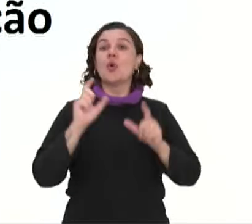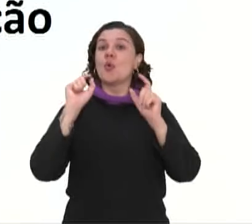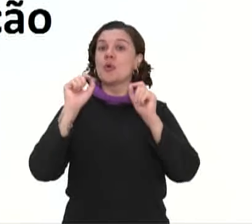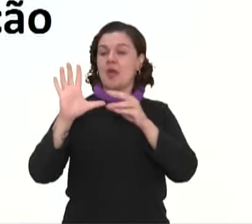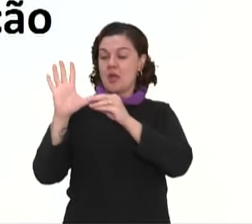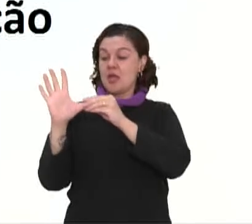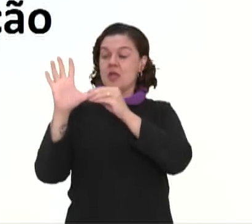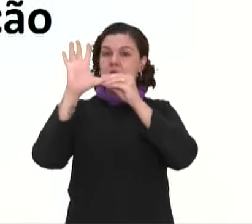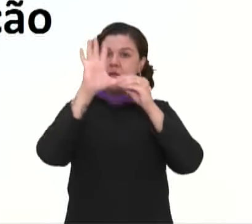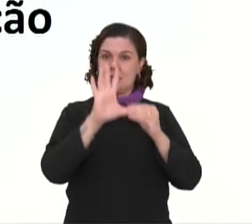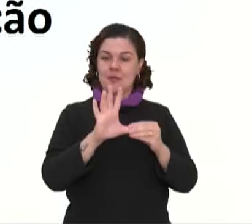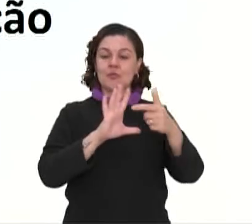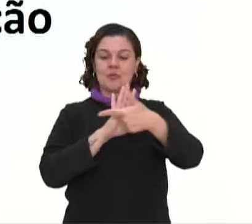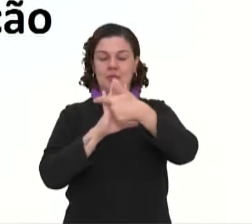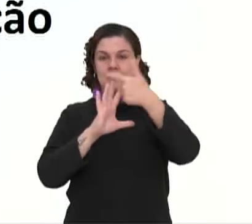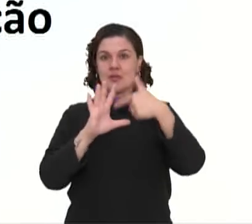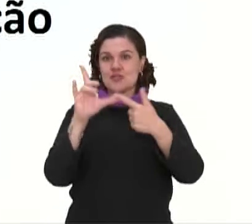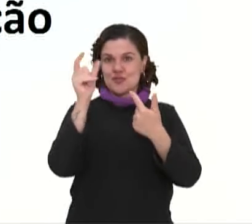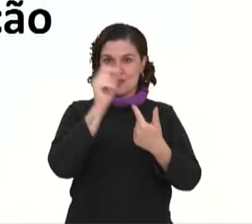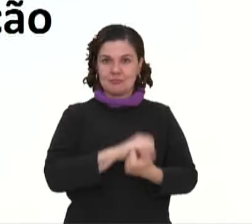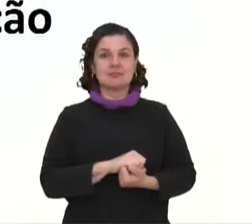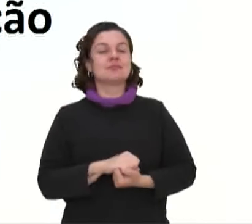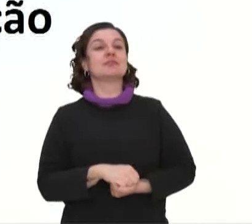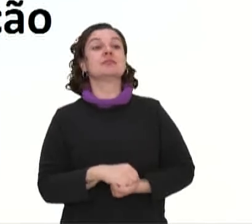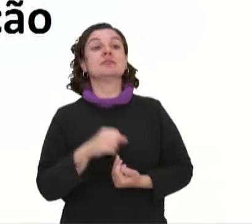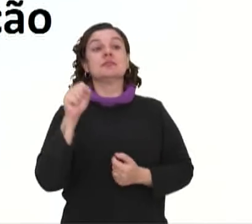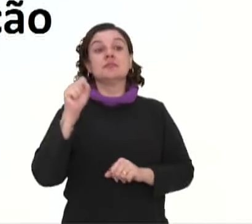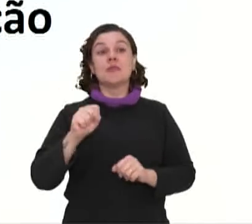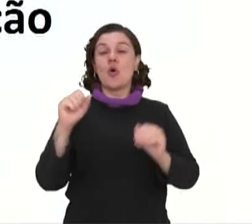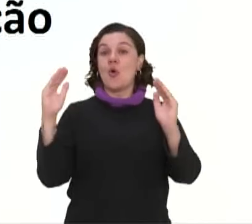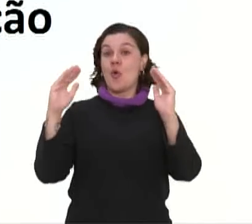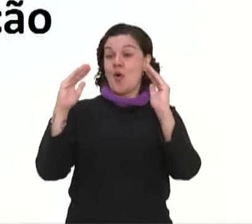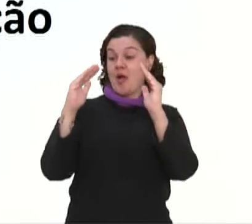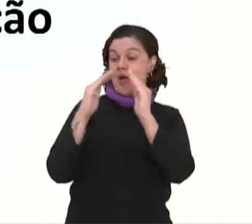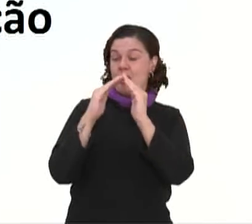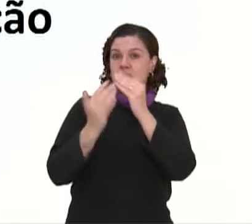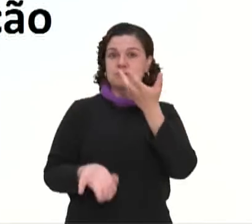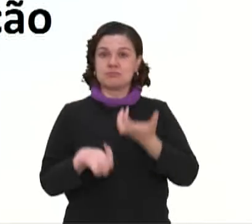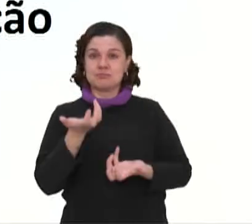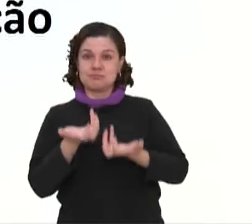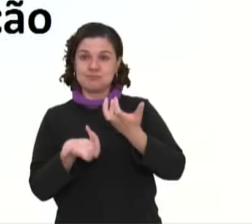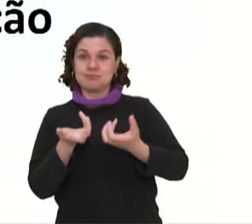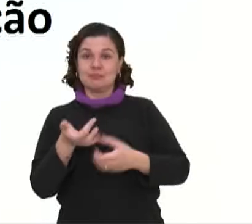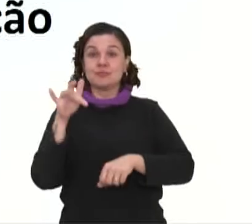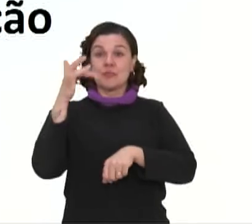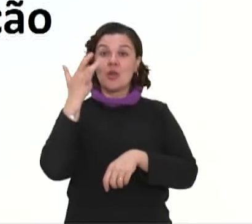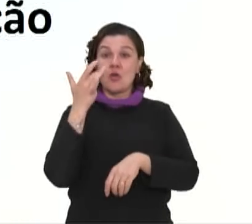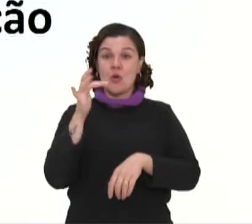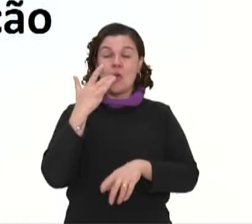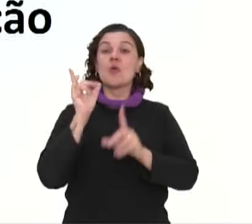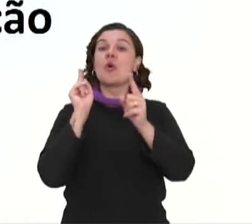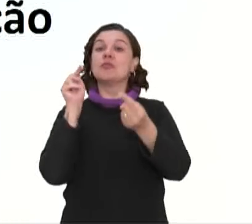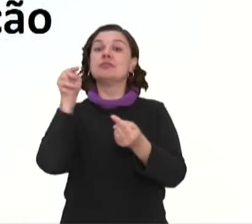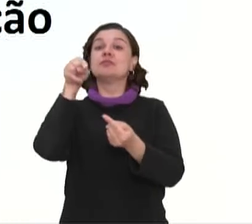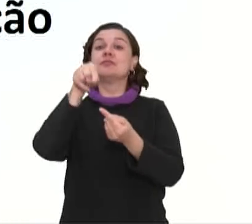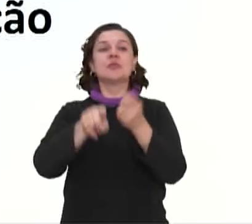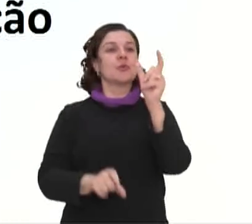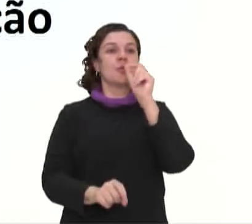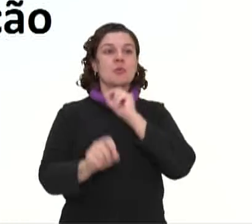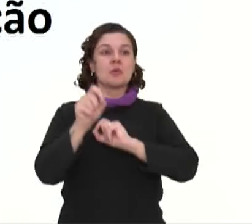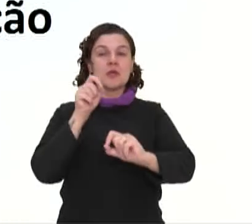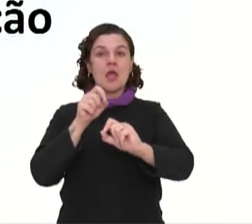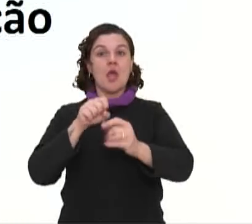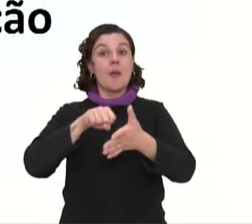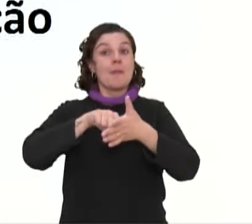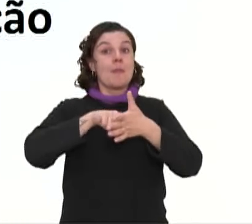Quinto imposto, ok? Ainda, as casas de fundição tinham uma função, que era